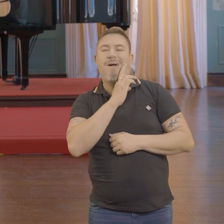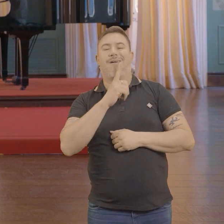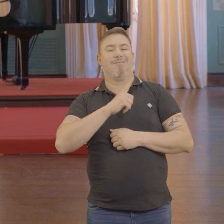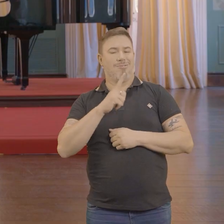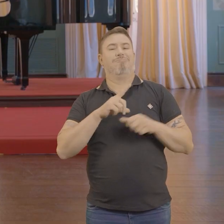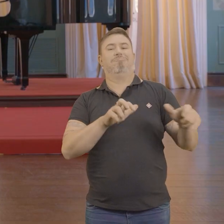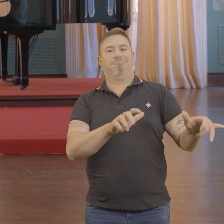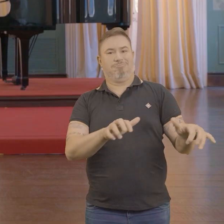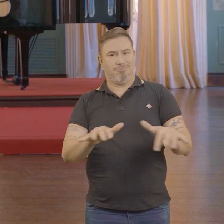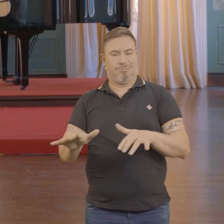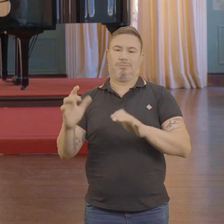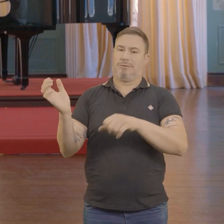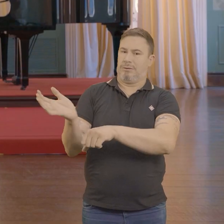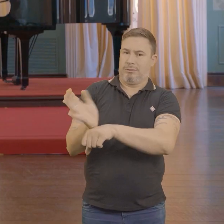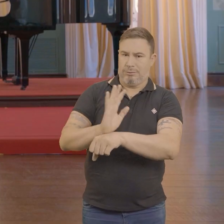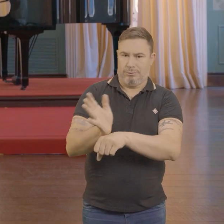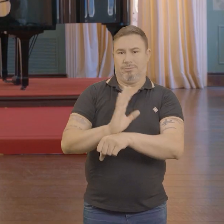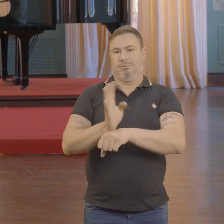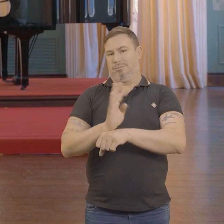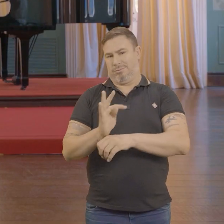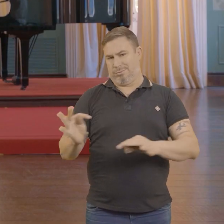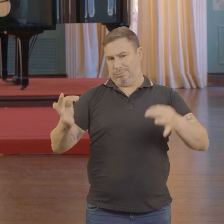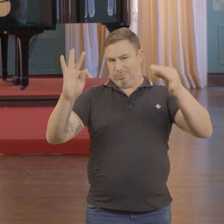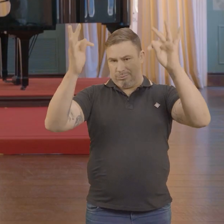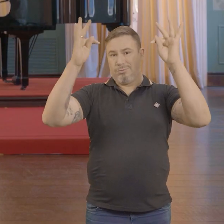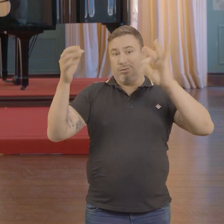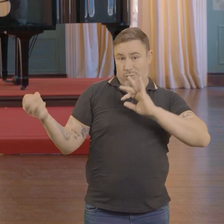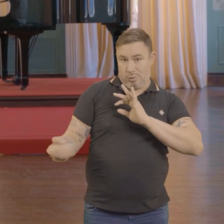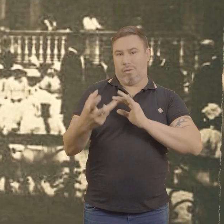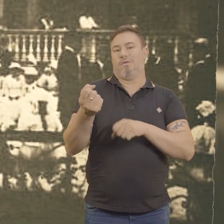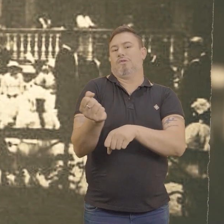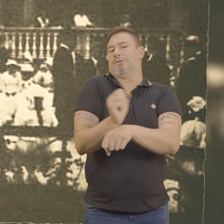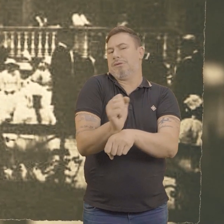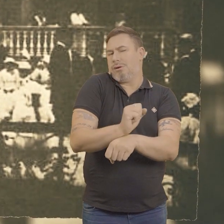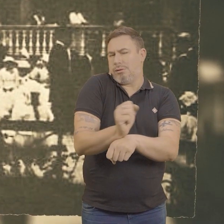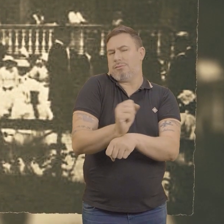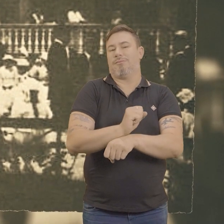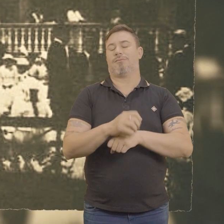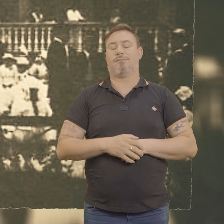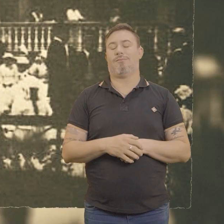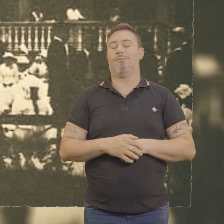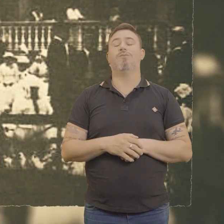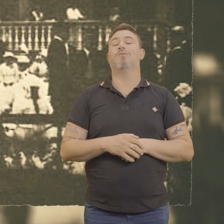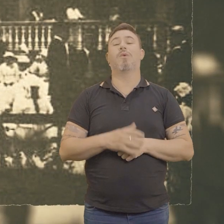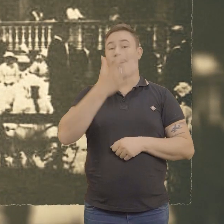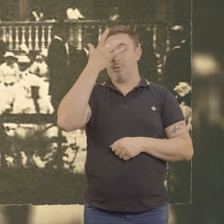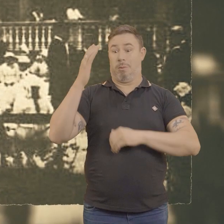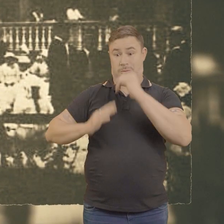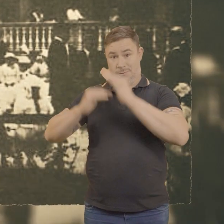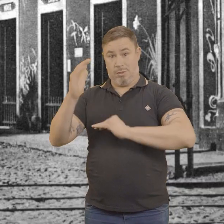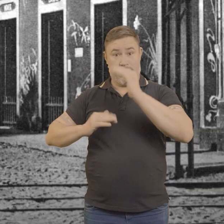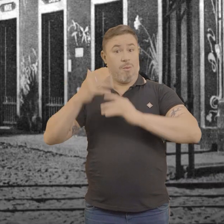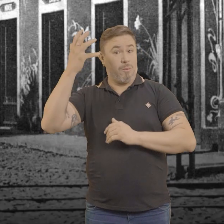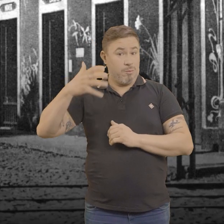de progresso, né, cinema, tecnologia, essas novas, o automóvel. Onde é que os músicos atuavam? Não? Então atuava na